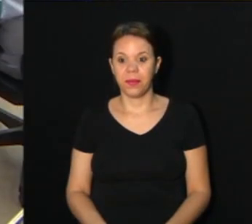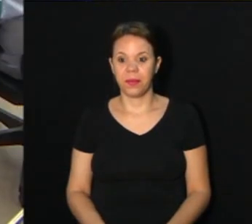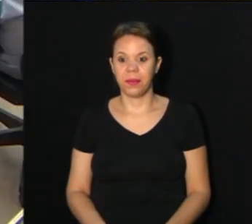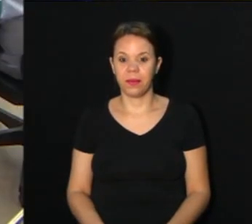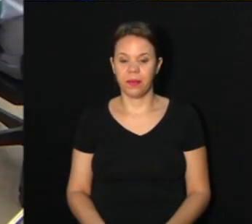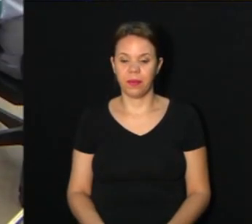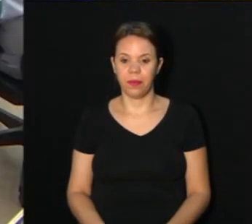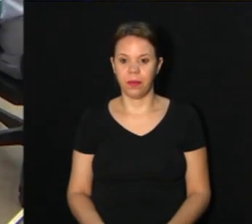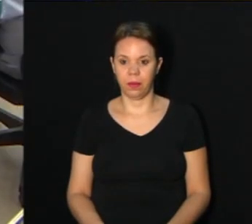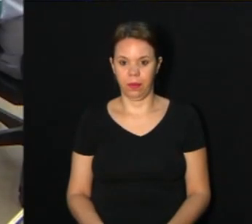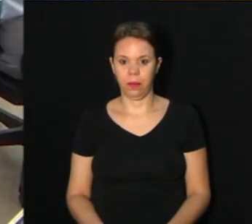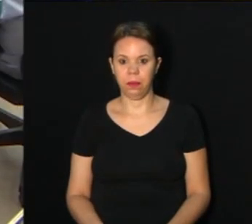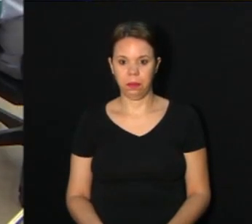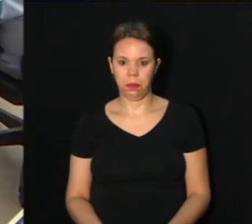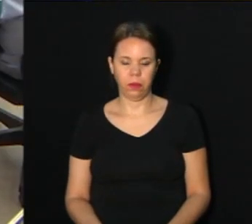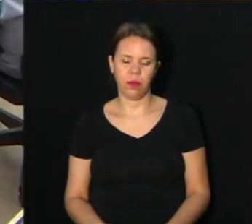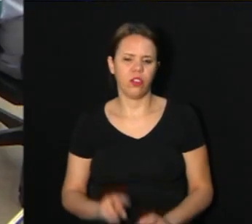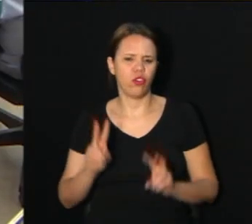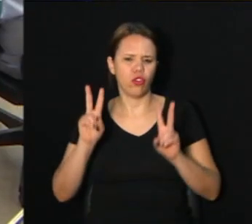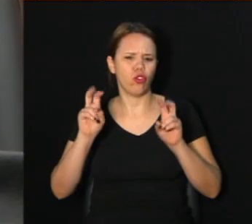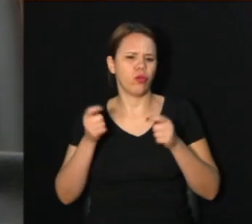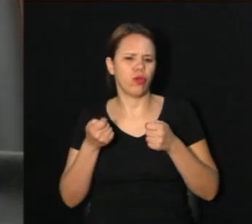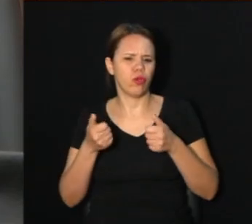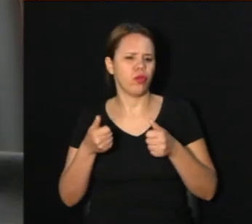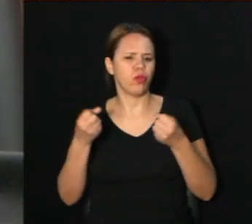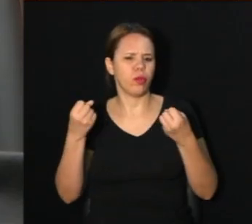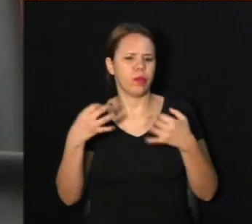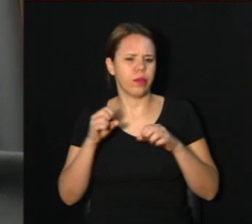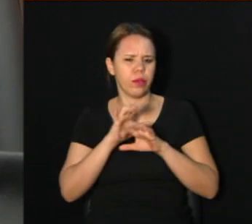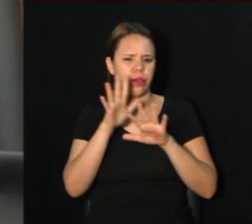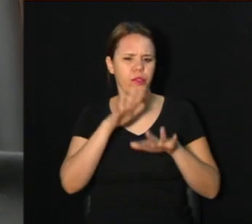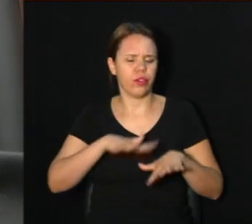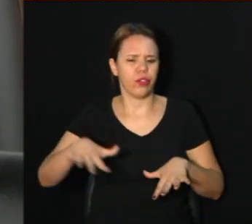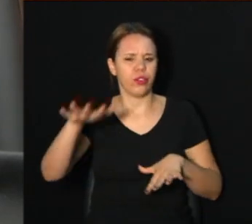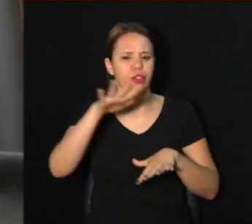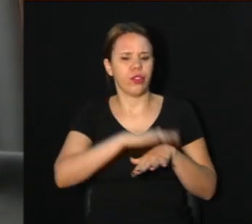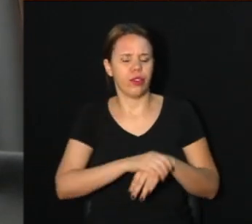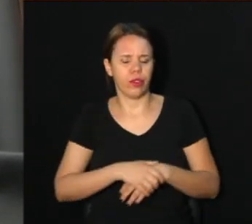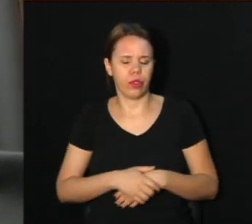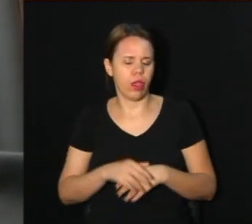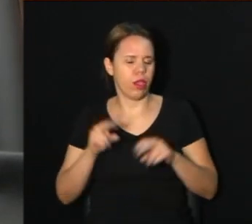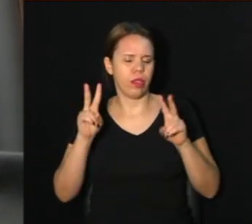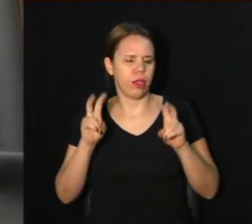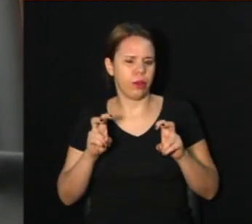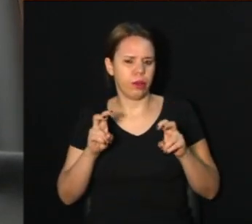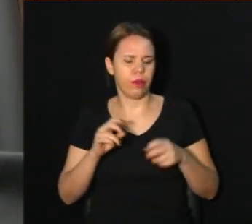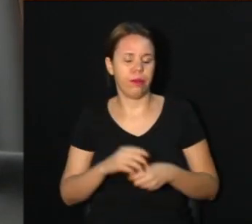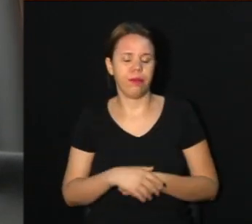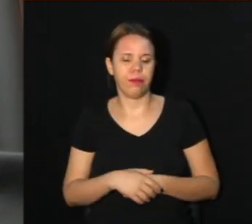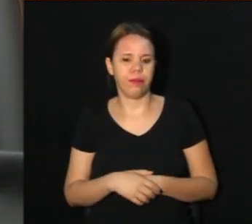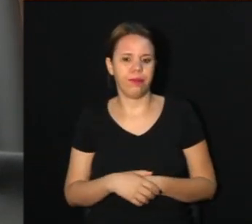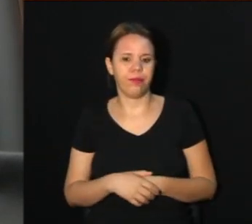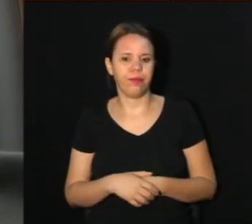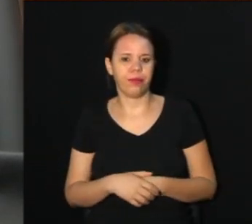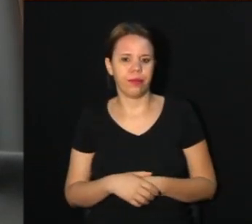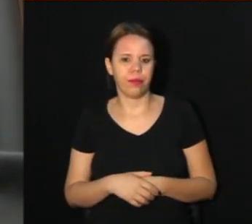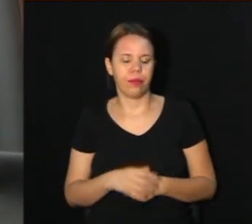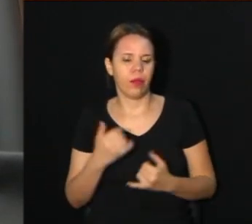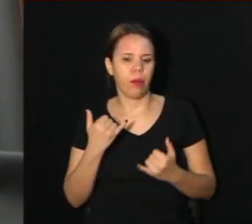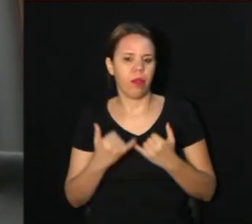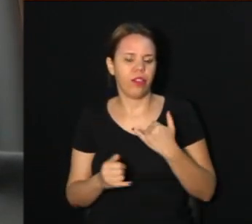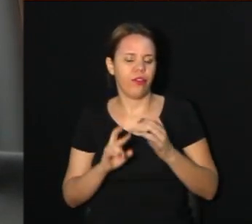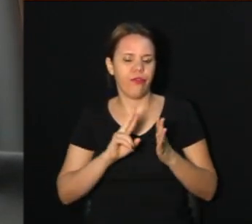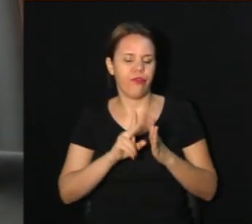Com relação à sucumbência, eu queria fazer uma explicação de um modo geral. Esse assunto apareceu aqui